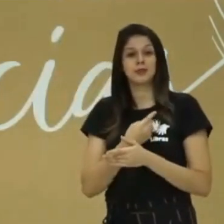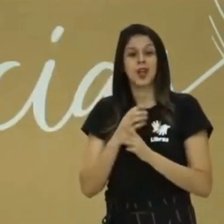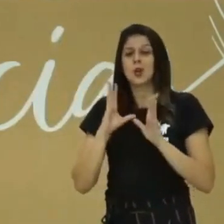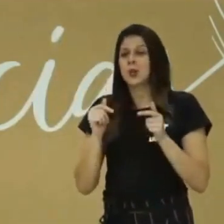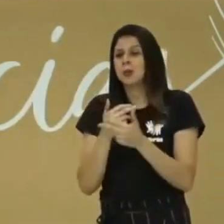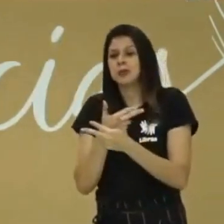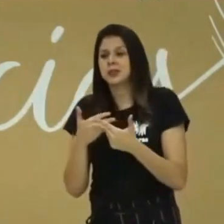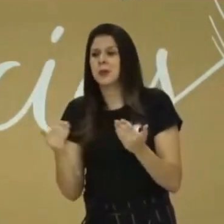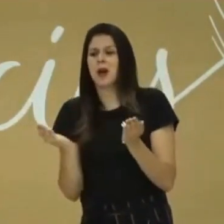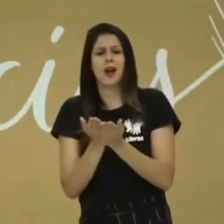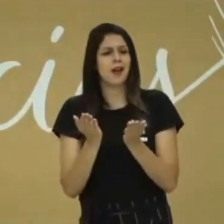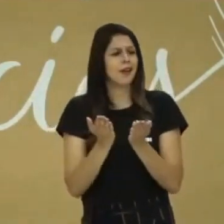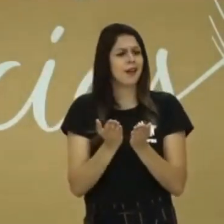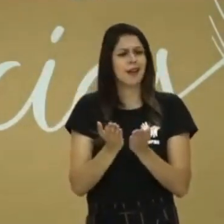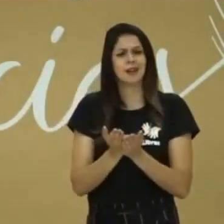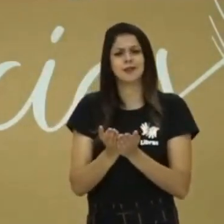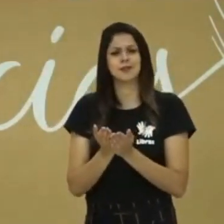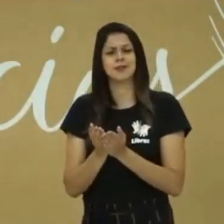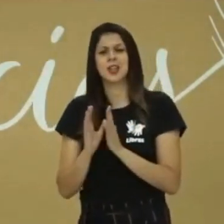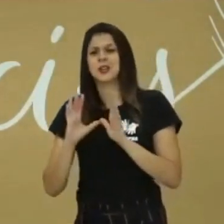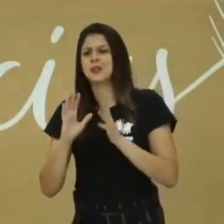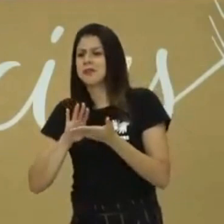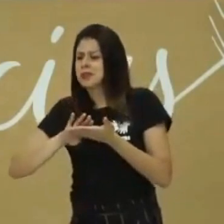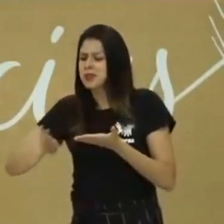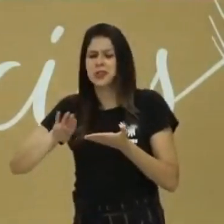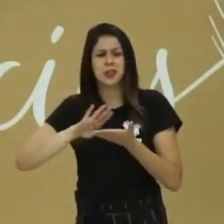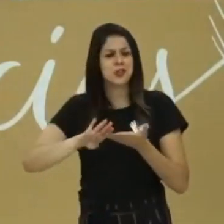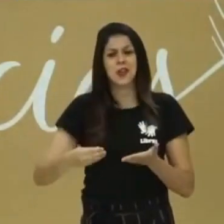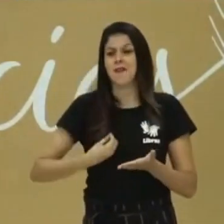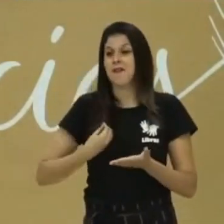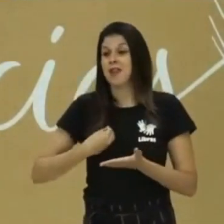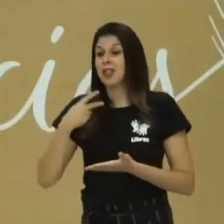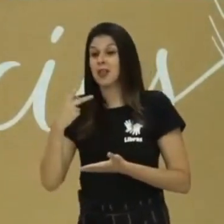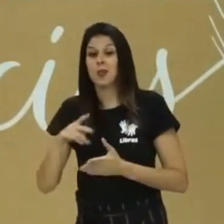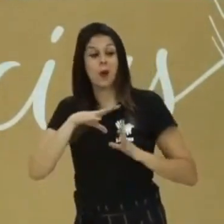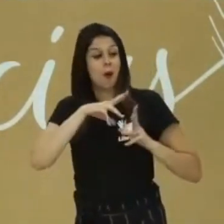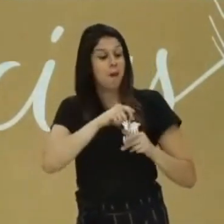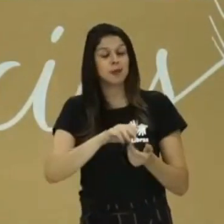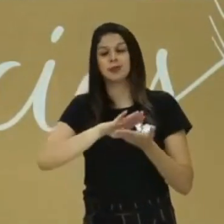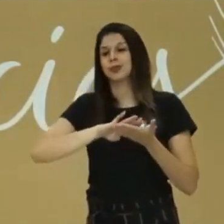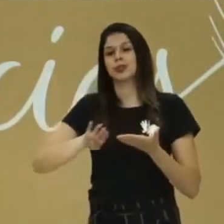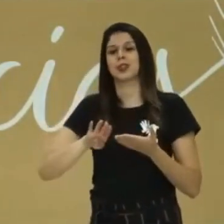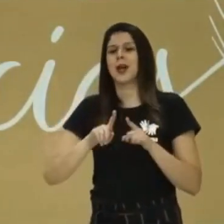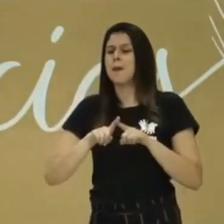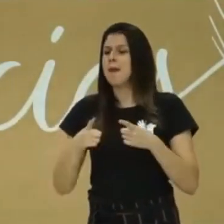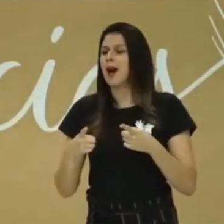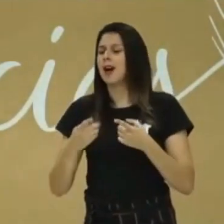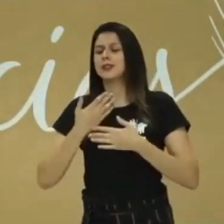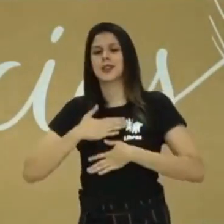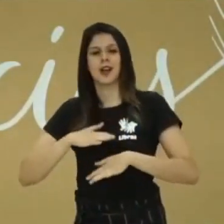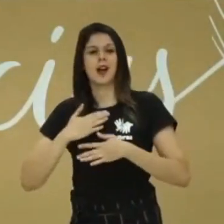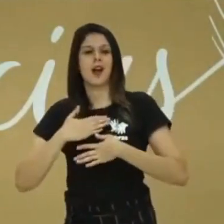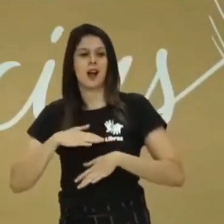símbolos cristão removê-lo da história removendo da sua vida removê-lo desse mundo mas fica tranquilo porque